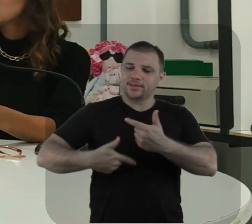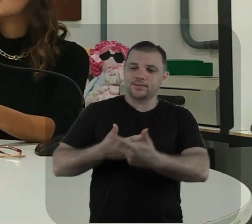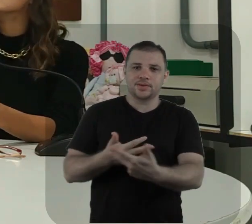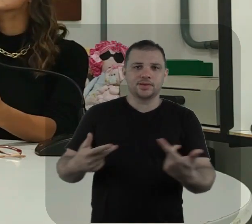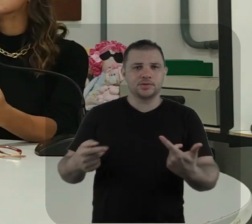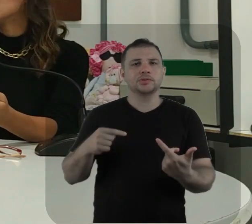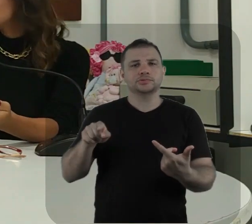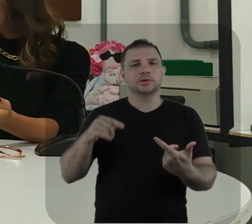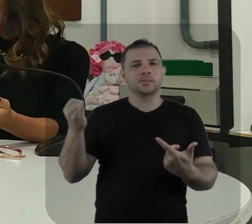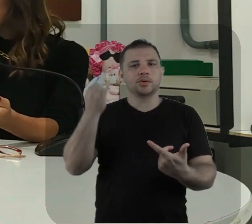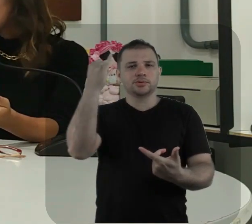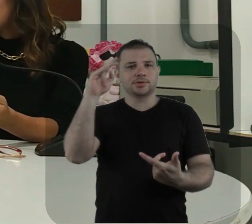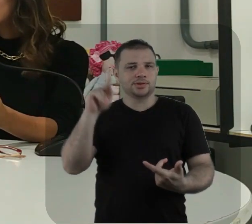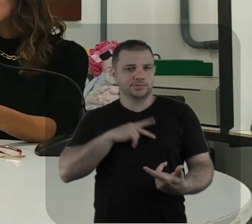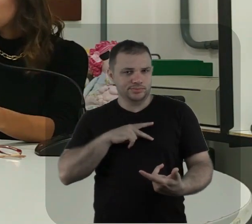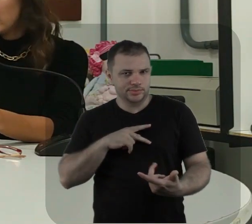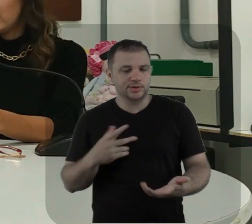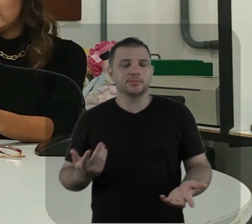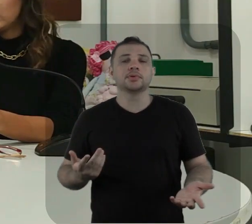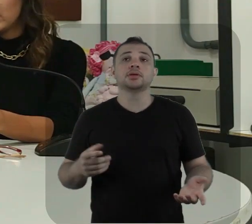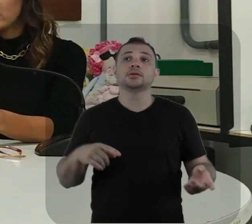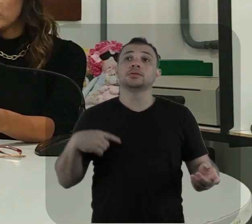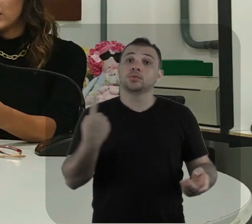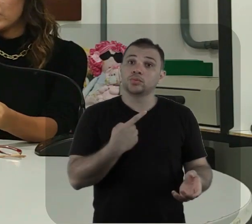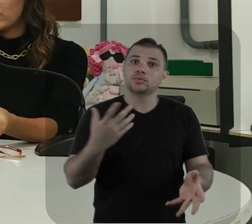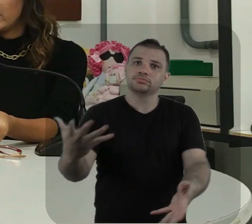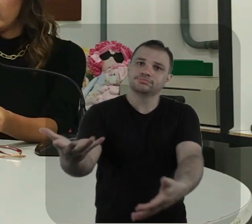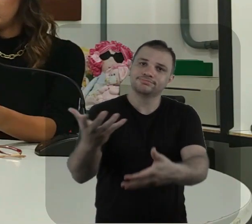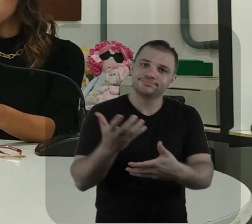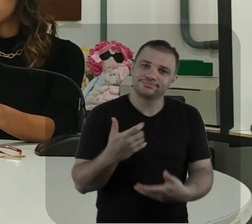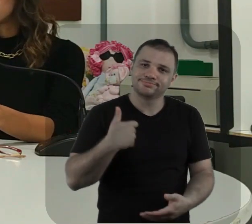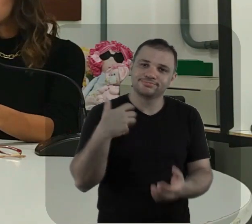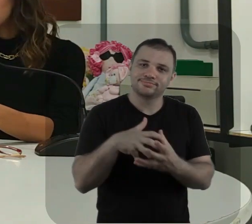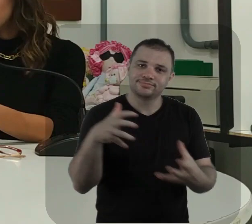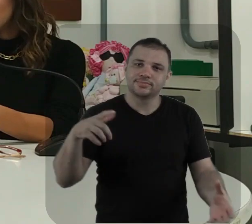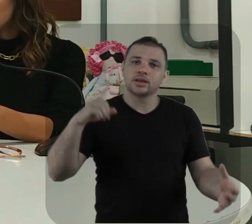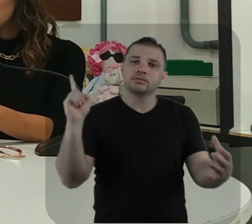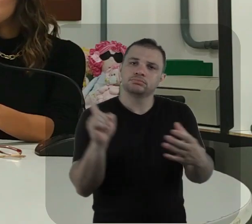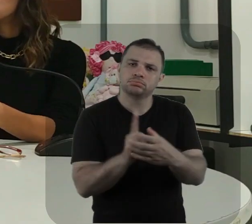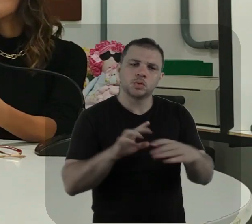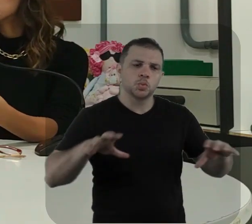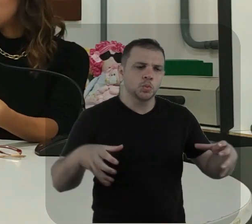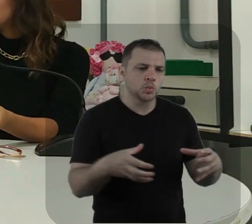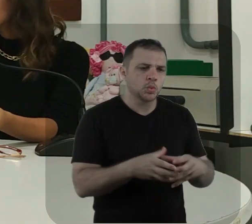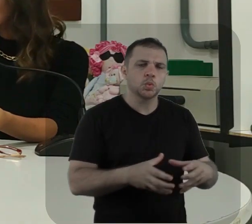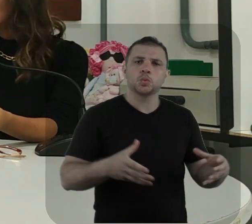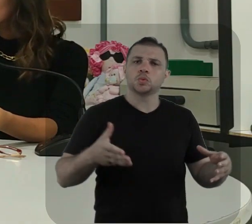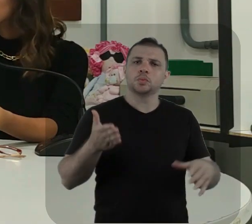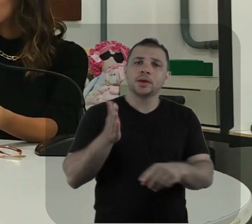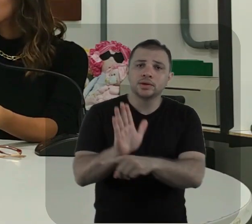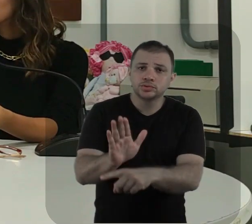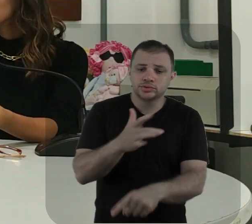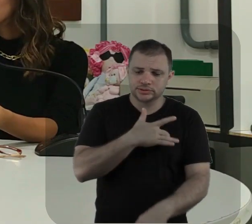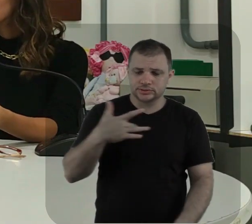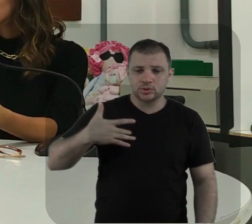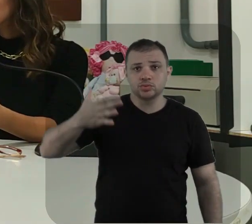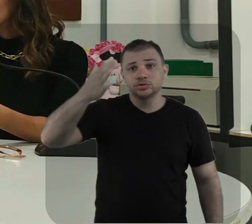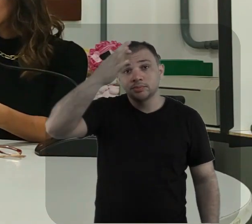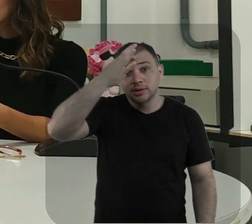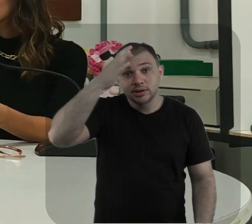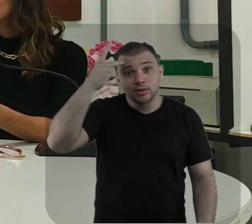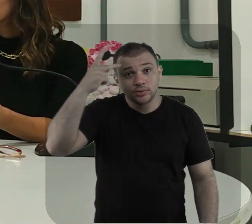as coisas que têm significado, né? Então, eu acho que acolher, inserir em grupos, cuidar da saúde mental